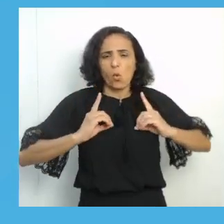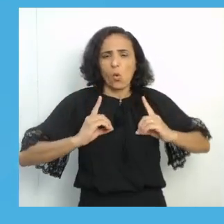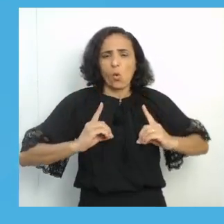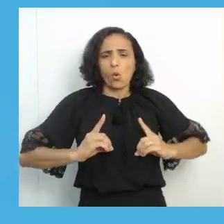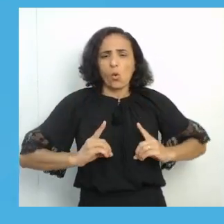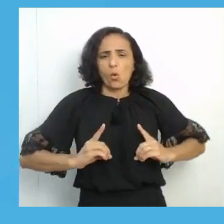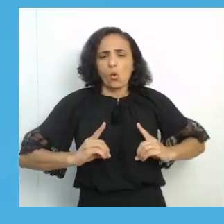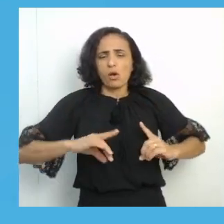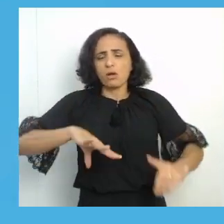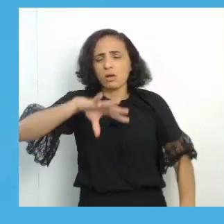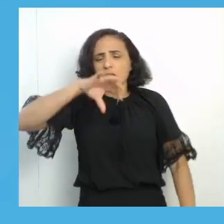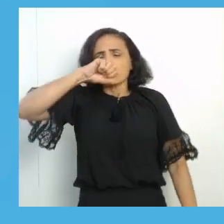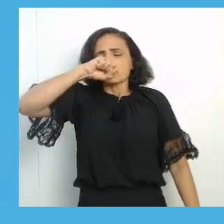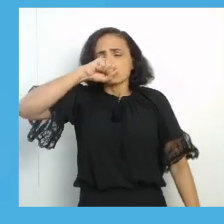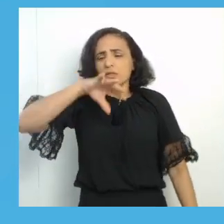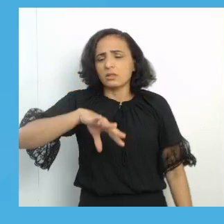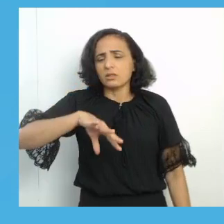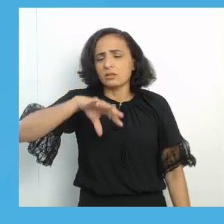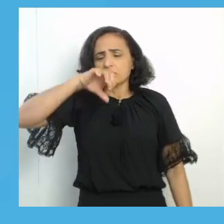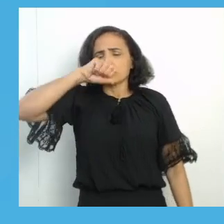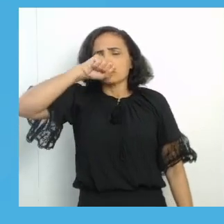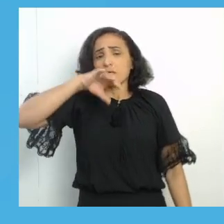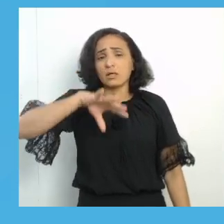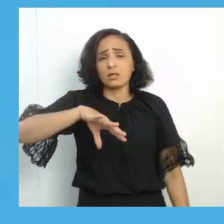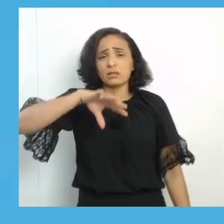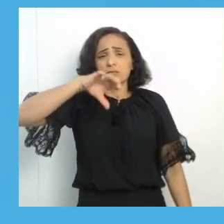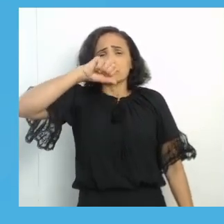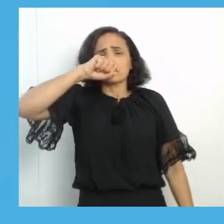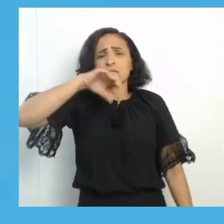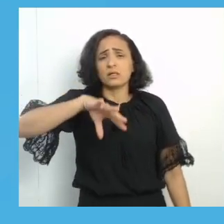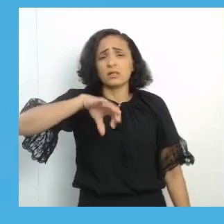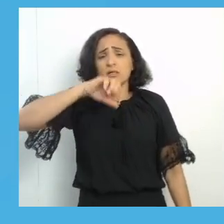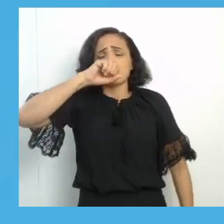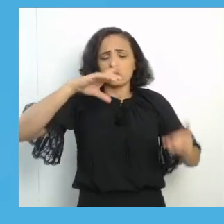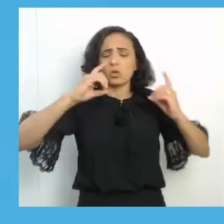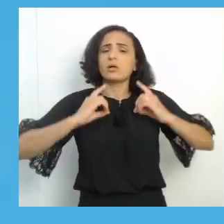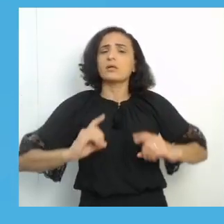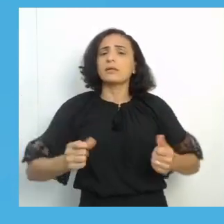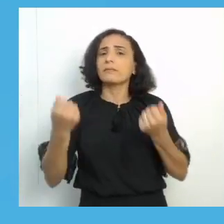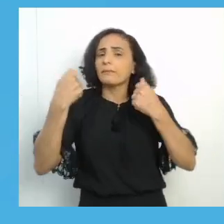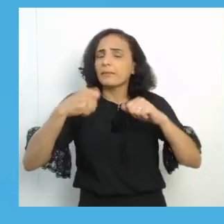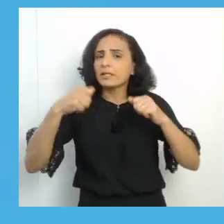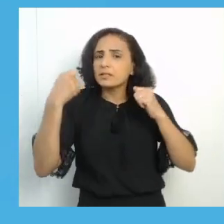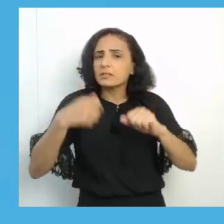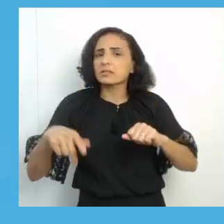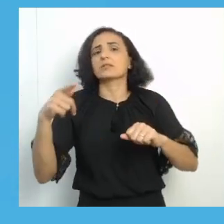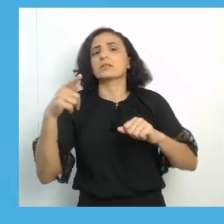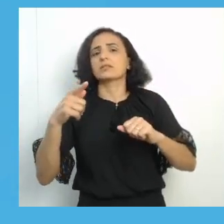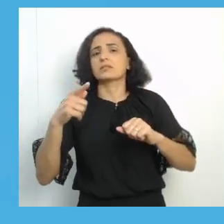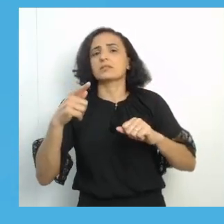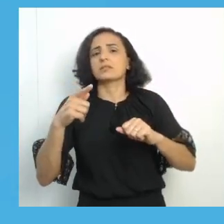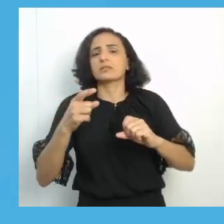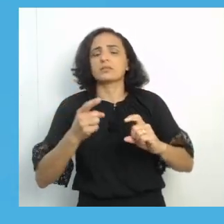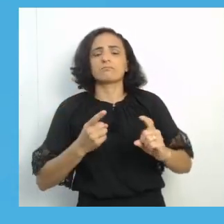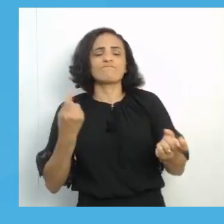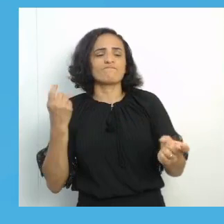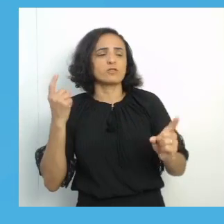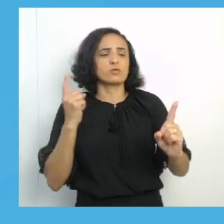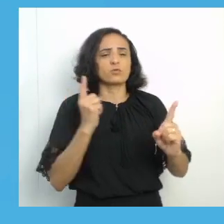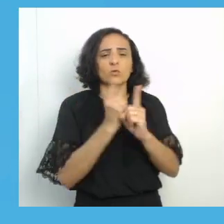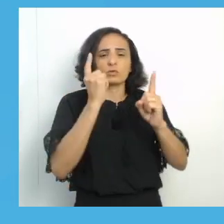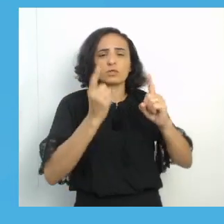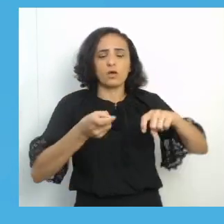uma gravidade muito grande e aí tem que se buscar um tratamento. E se tem também as complicações que